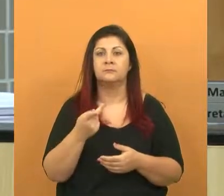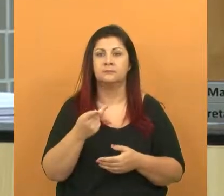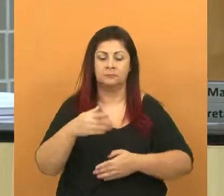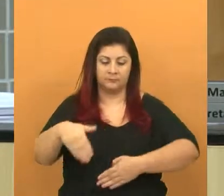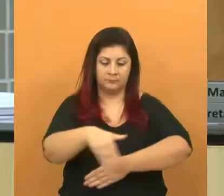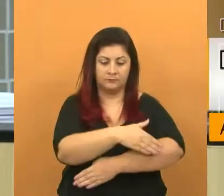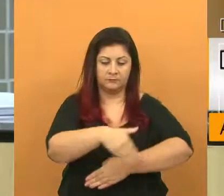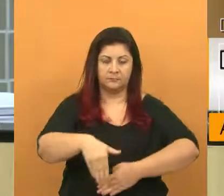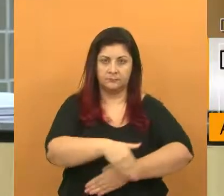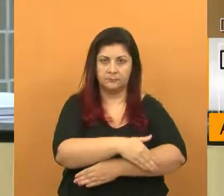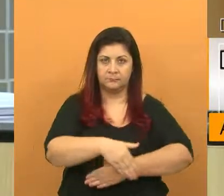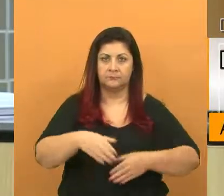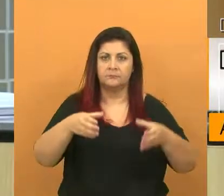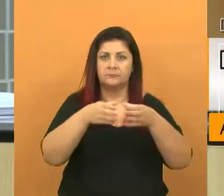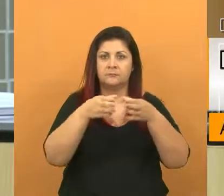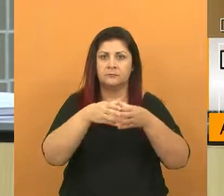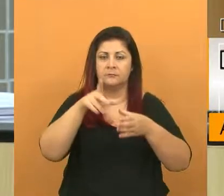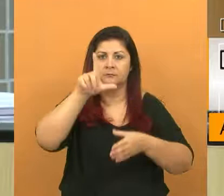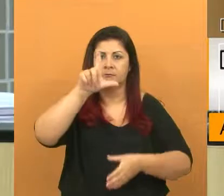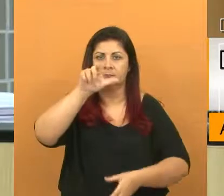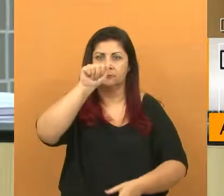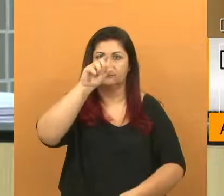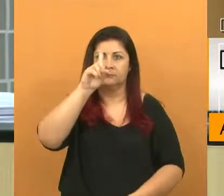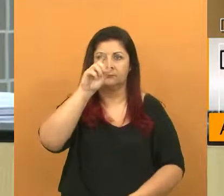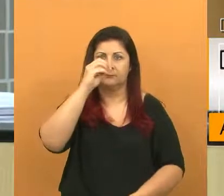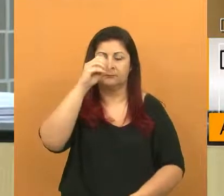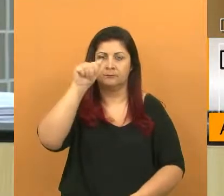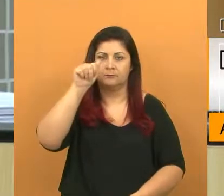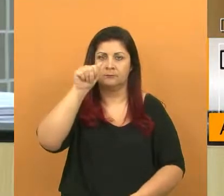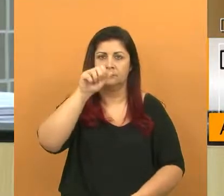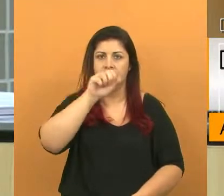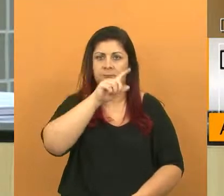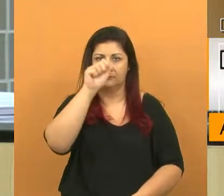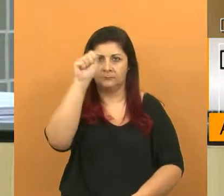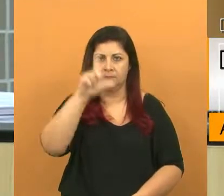bairro lagoa azul autoria vereador abílio de madureira